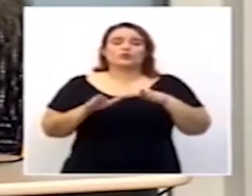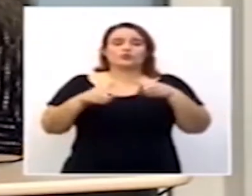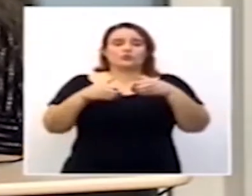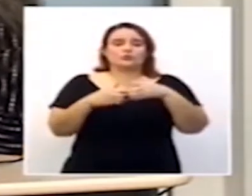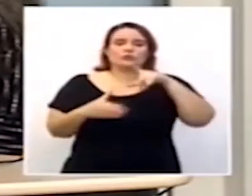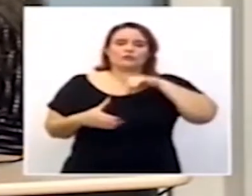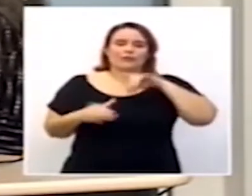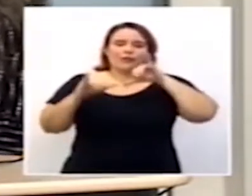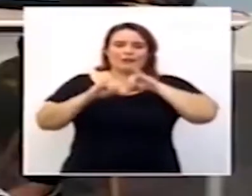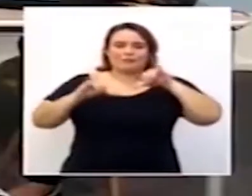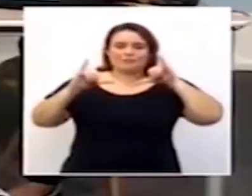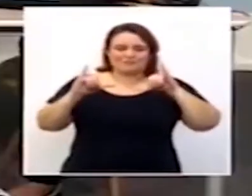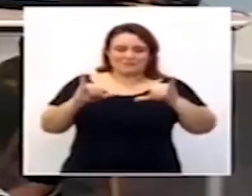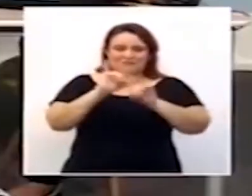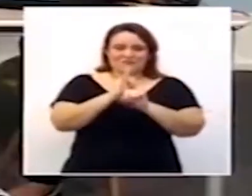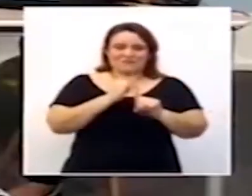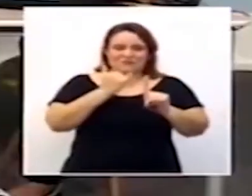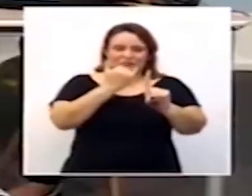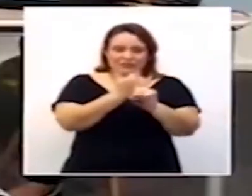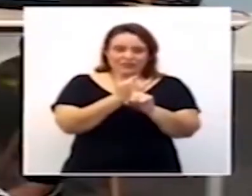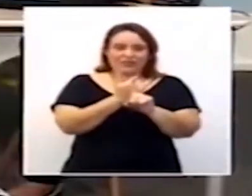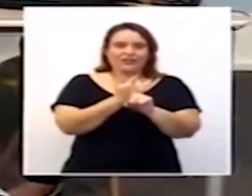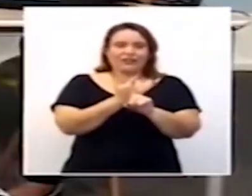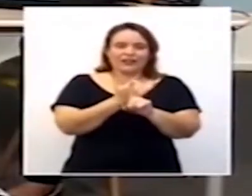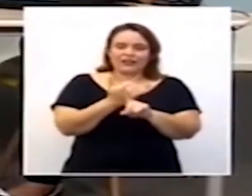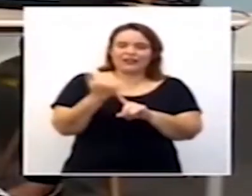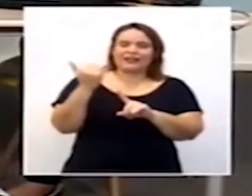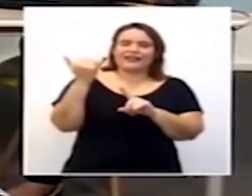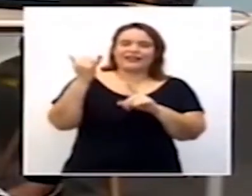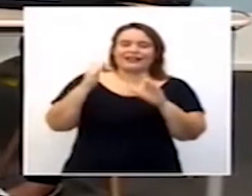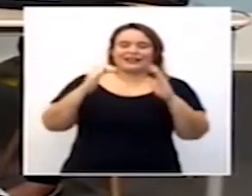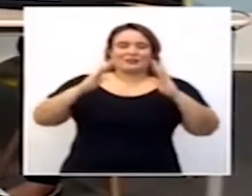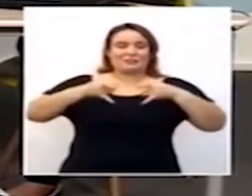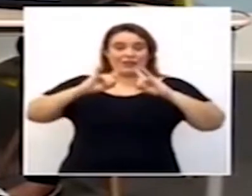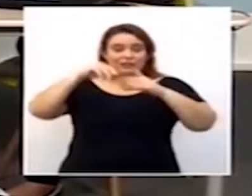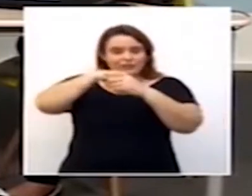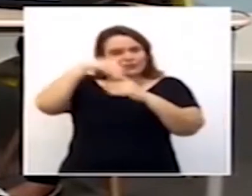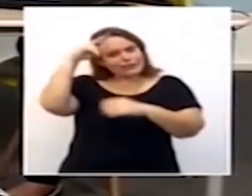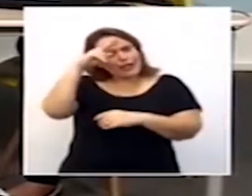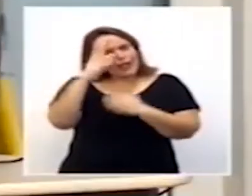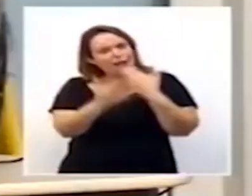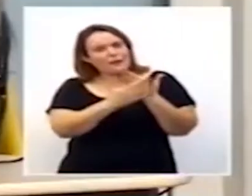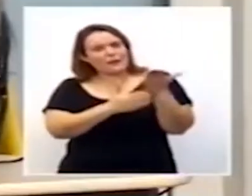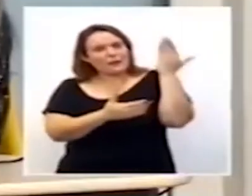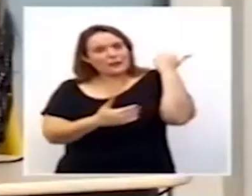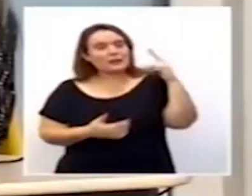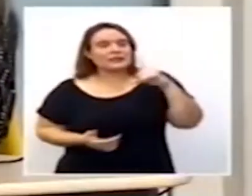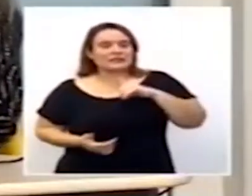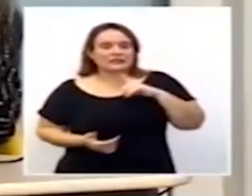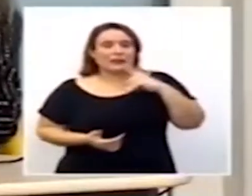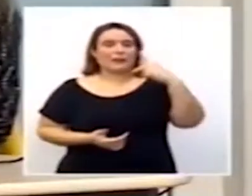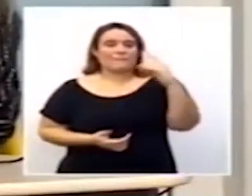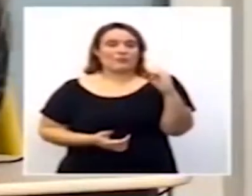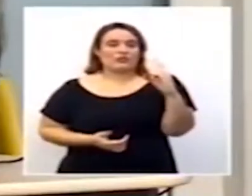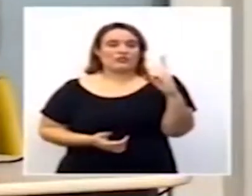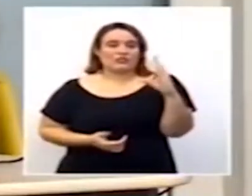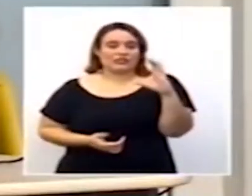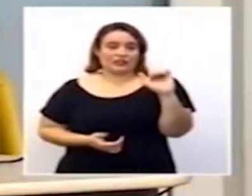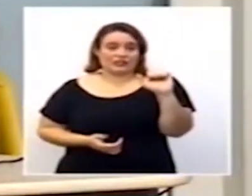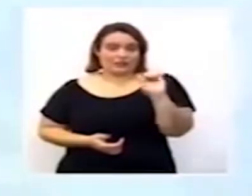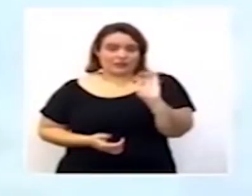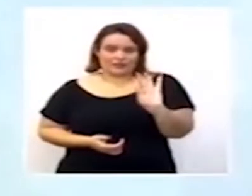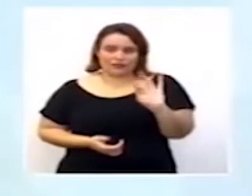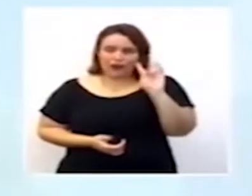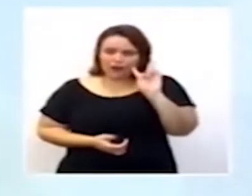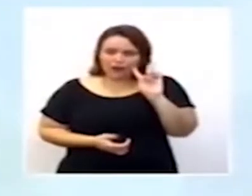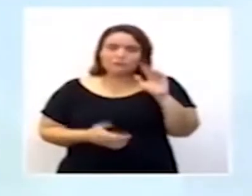bullying no condomínio Você se lembra disso Teve até o podcast na nossa primeira aula exatamente muito bem então essas